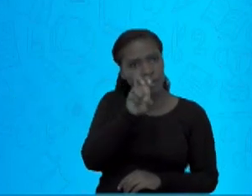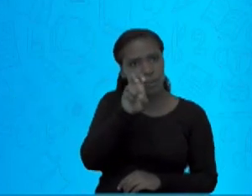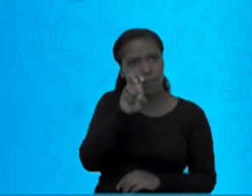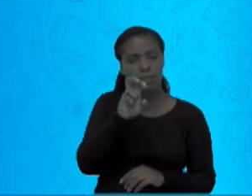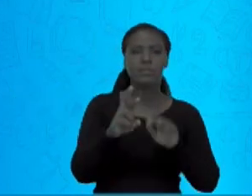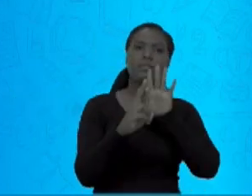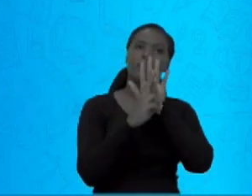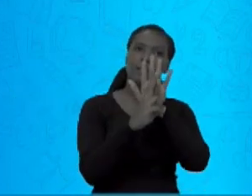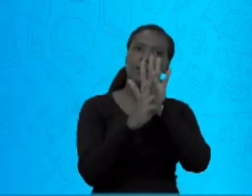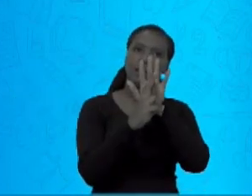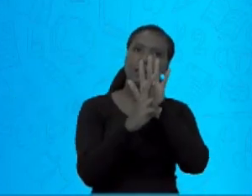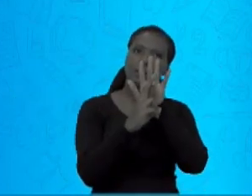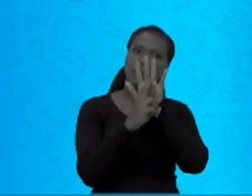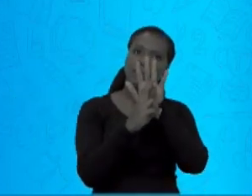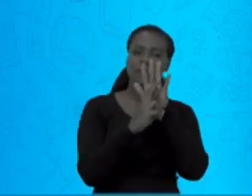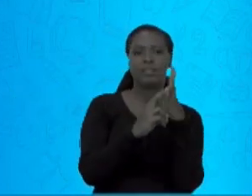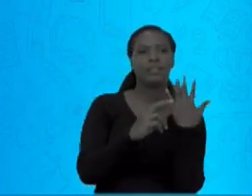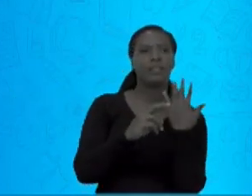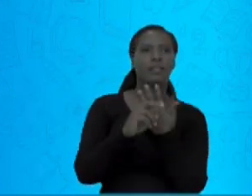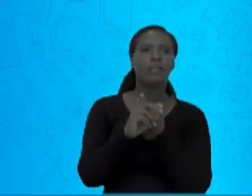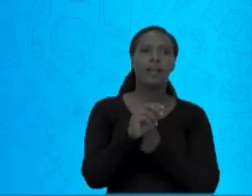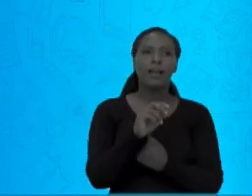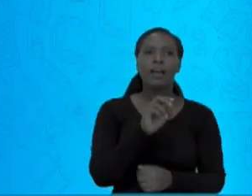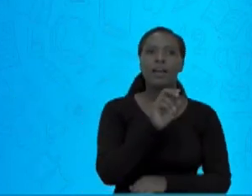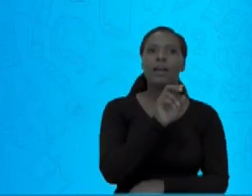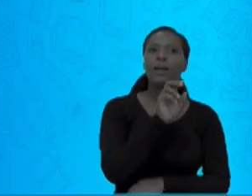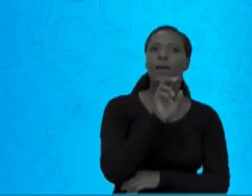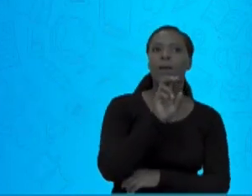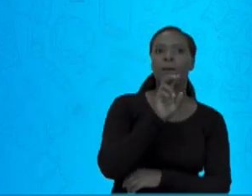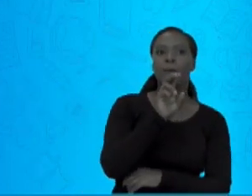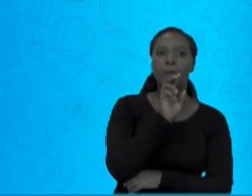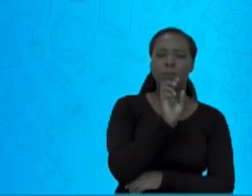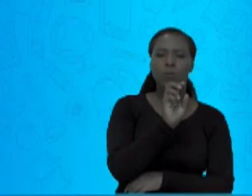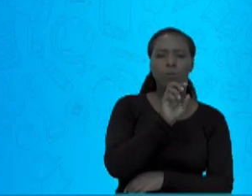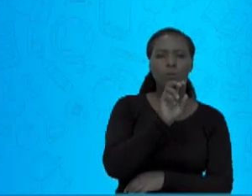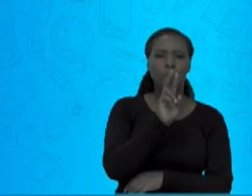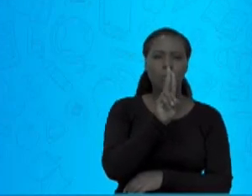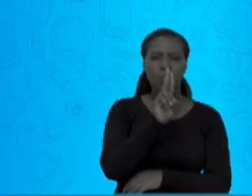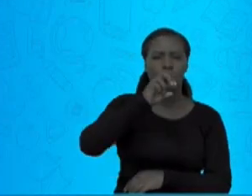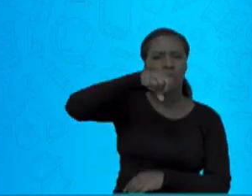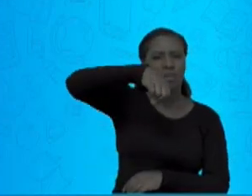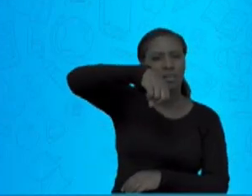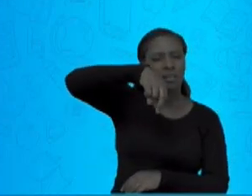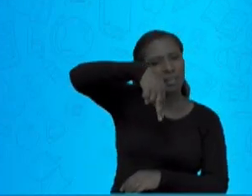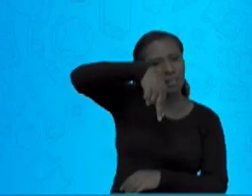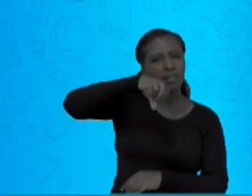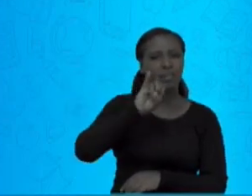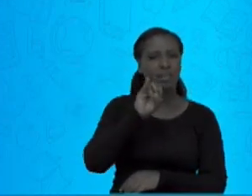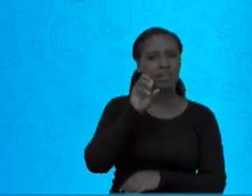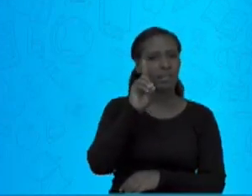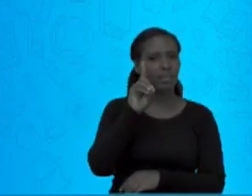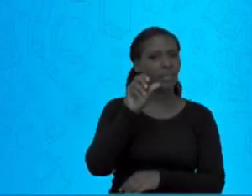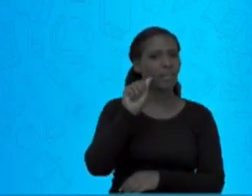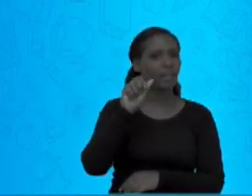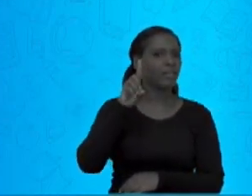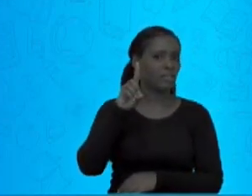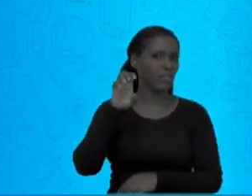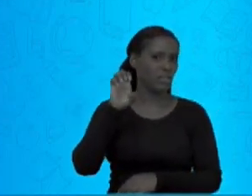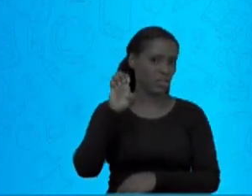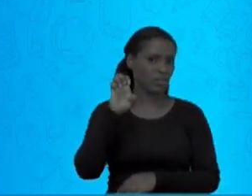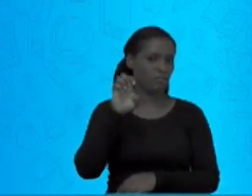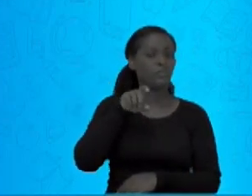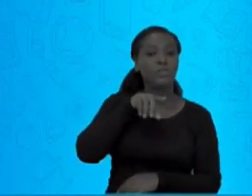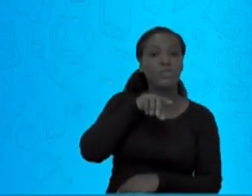ordem, 5 centenas de milhar. 8, sétima ordem, 8 unidades de milhão.